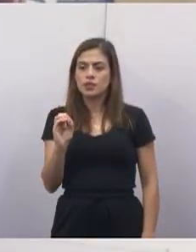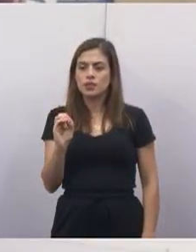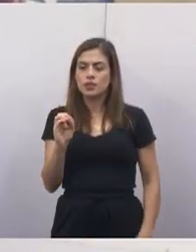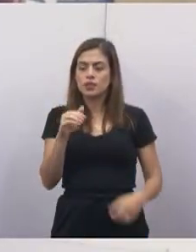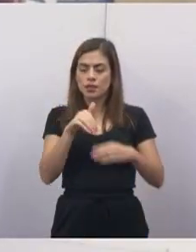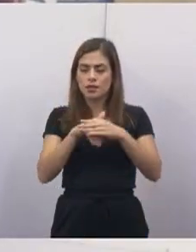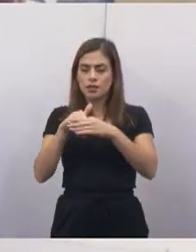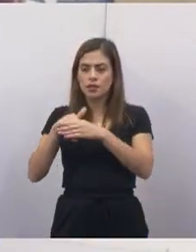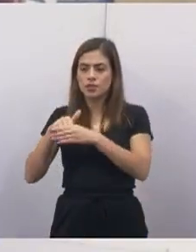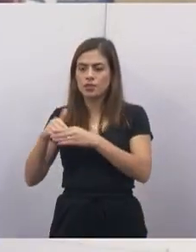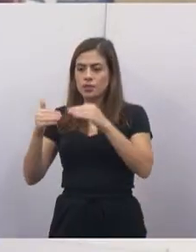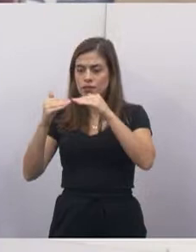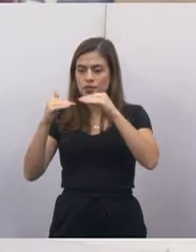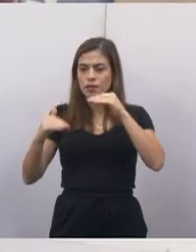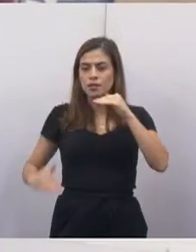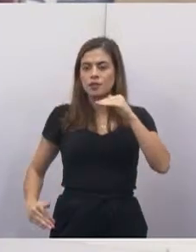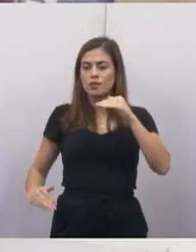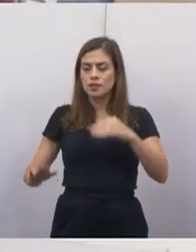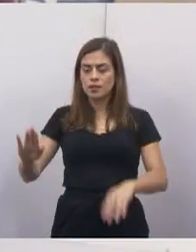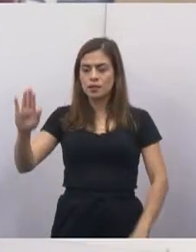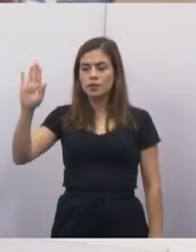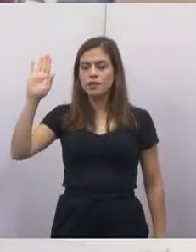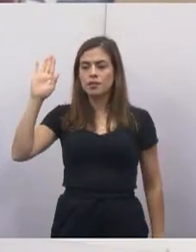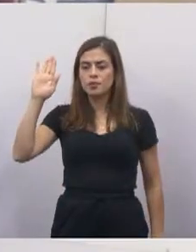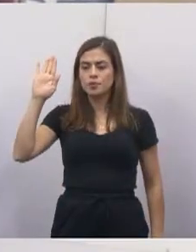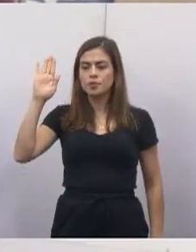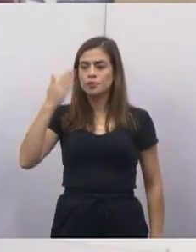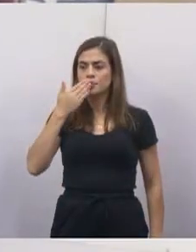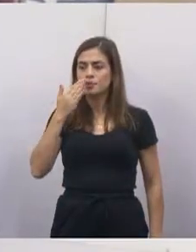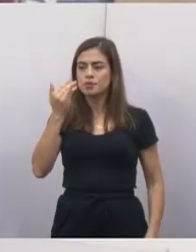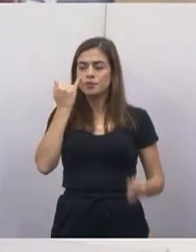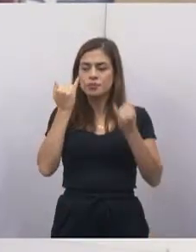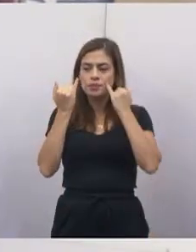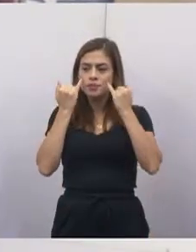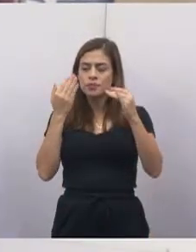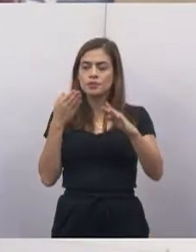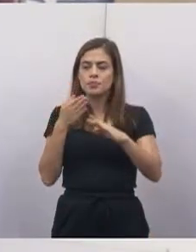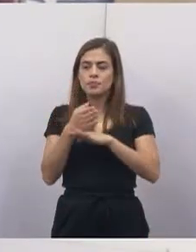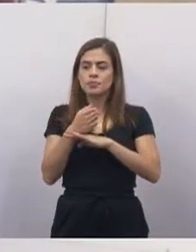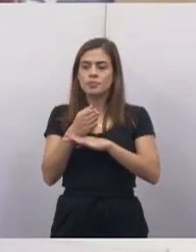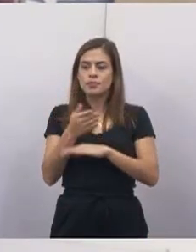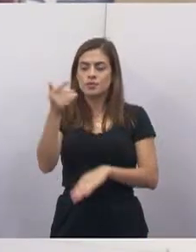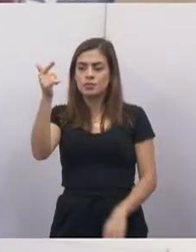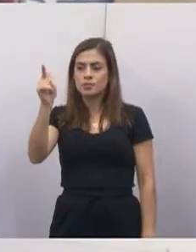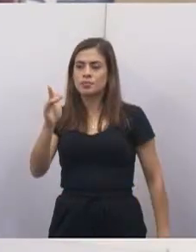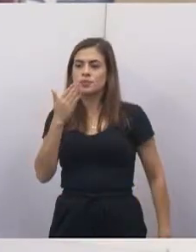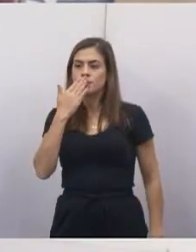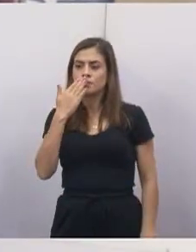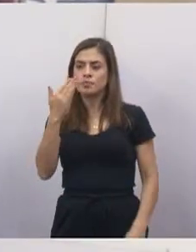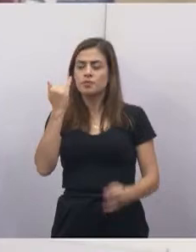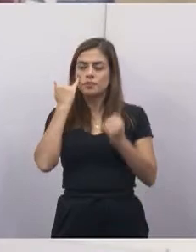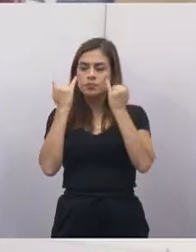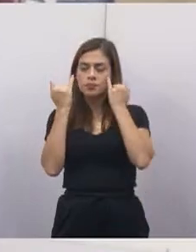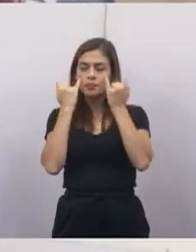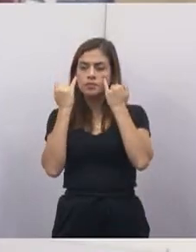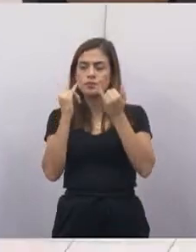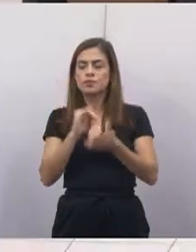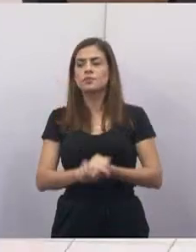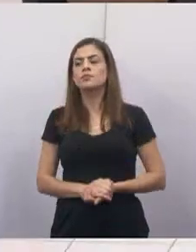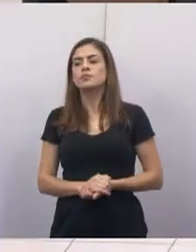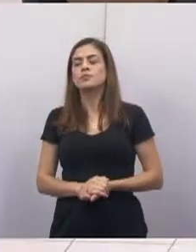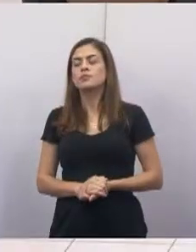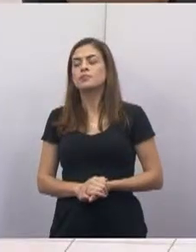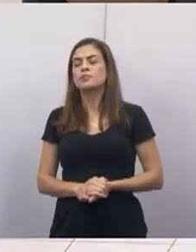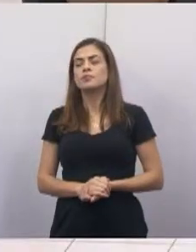Em votação, os que forem contrários se manifestem levantando o braço. Pedido de informações aprovado. Próximo pedido de informações.